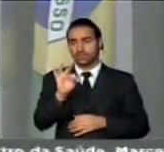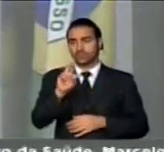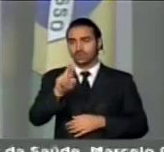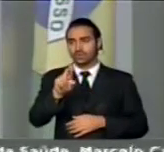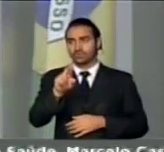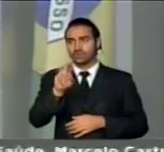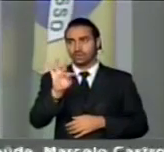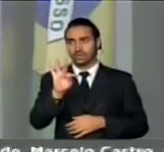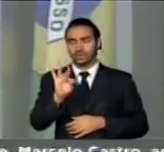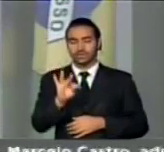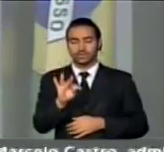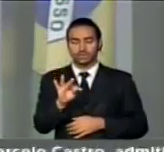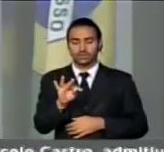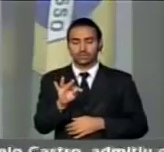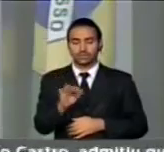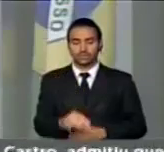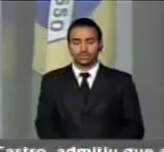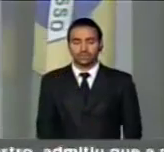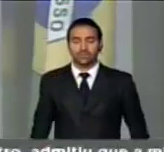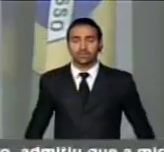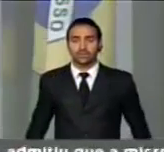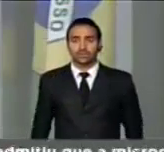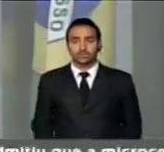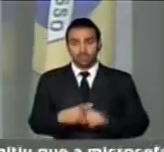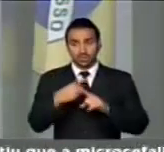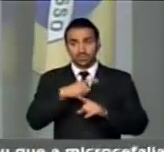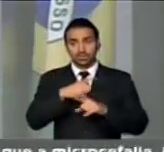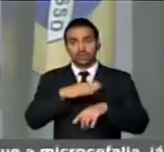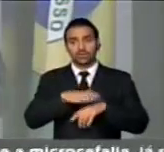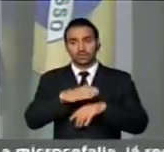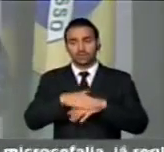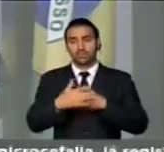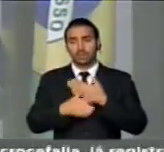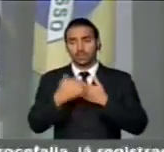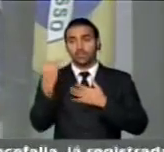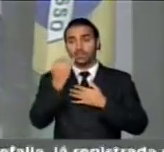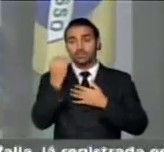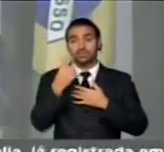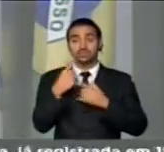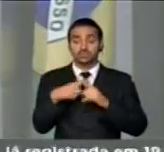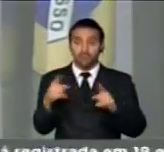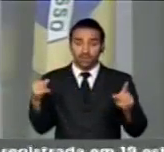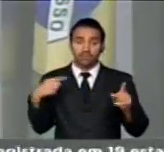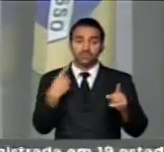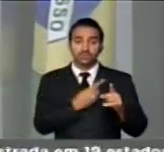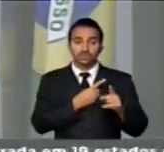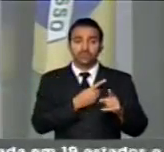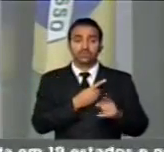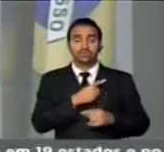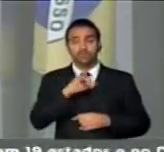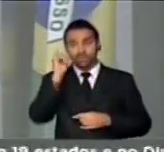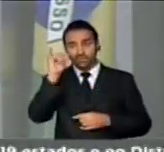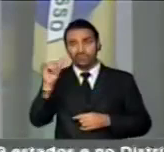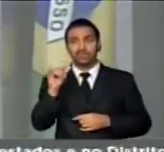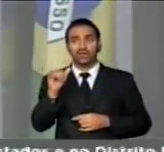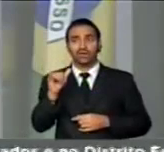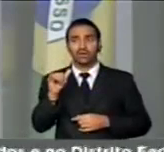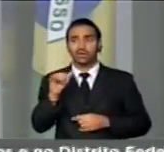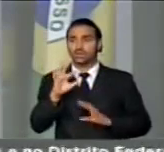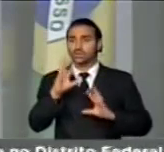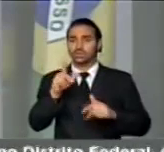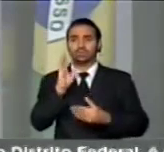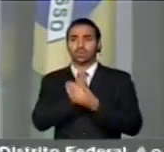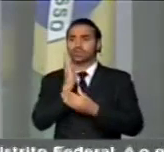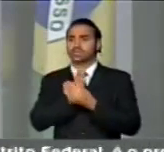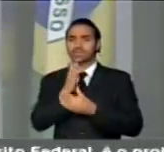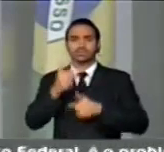do trabalho, porque entendemos que tem um papel importante, embora tenhamos que combater a excessiva judicialização do trabalho no